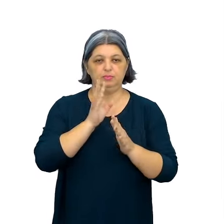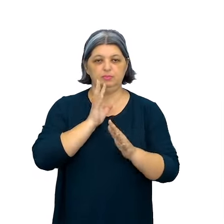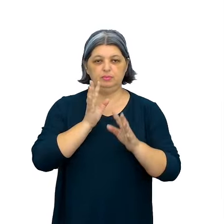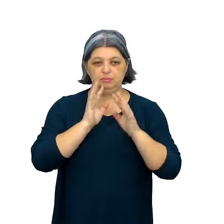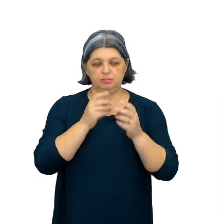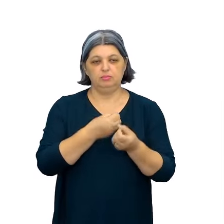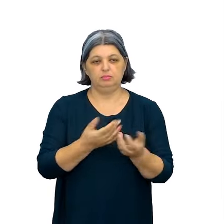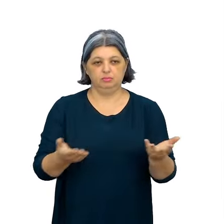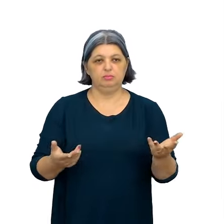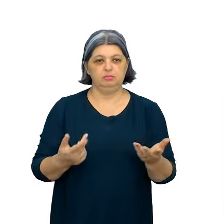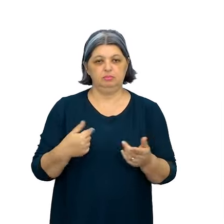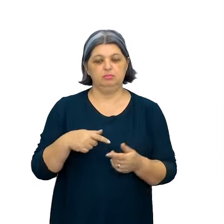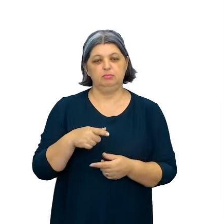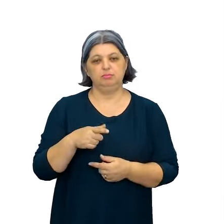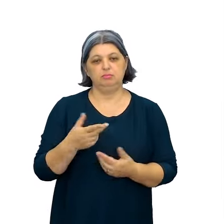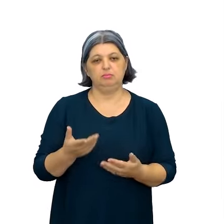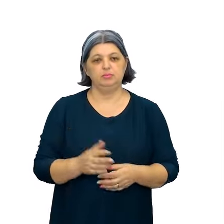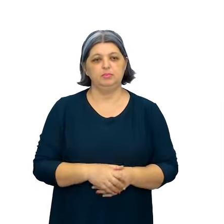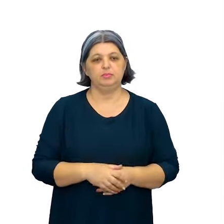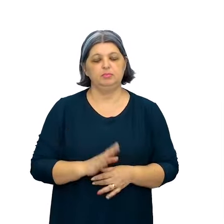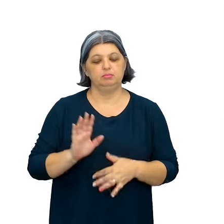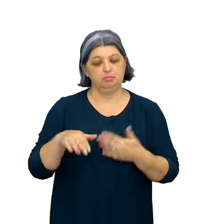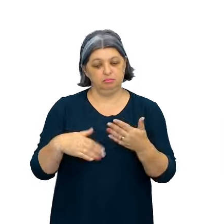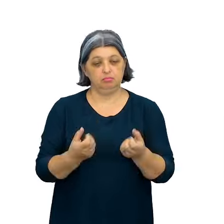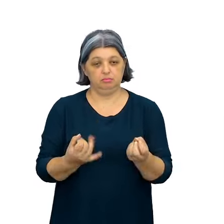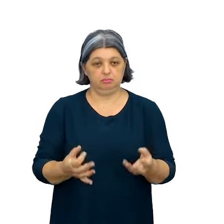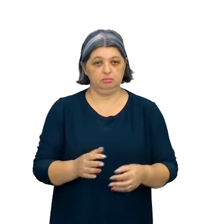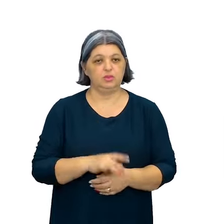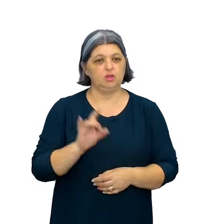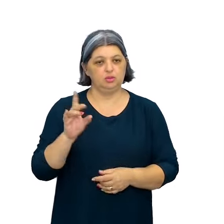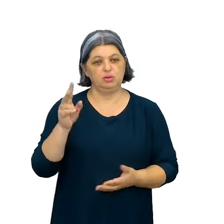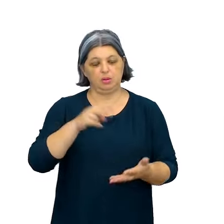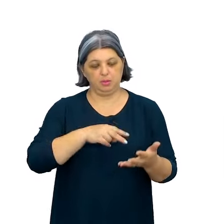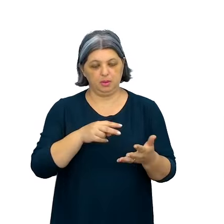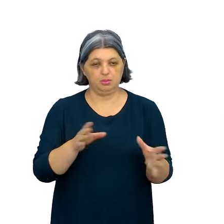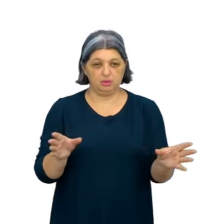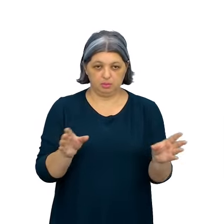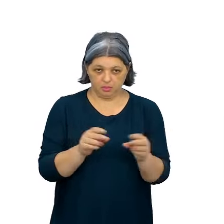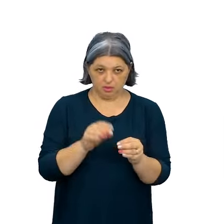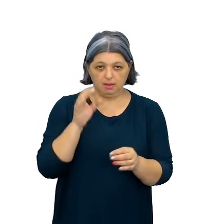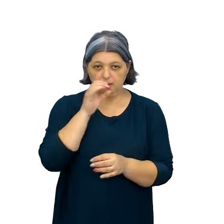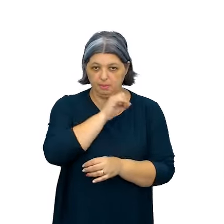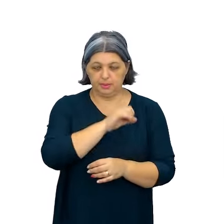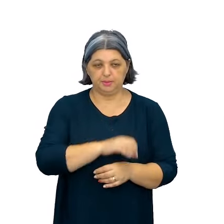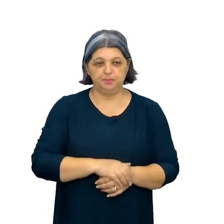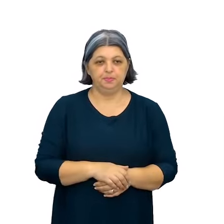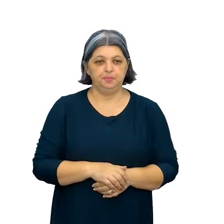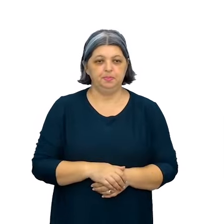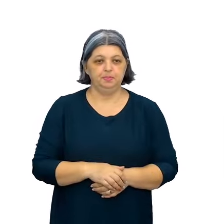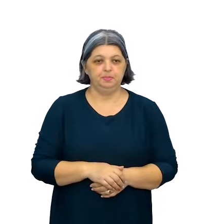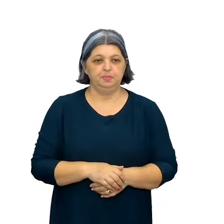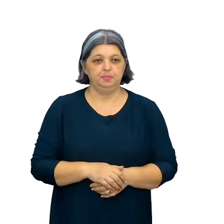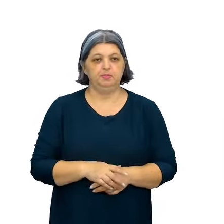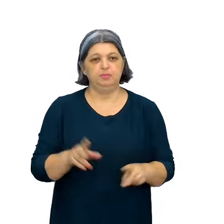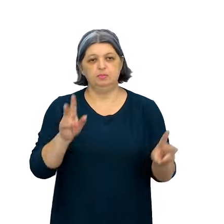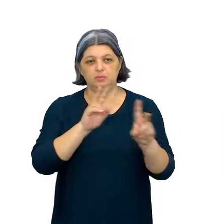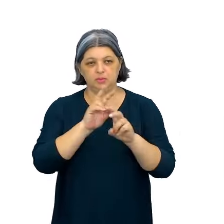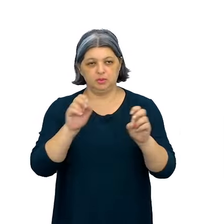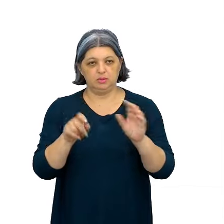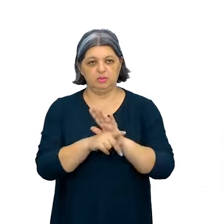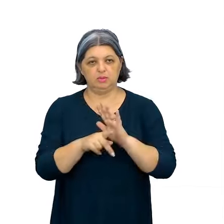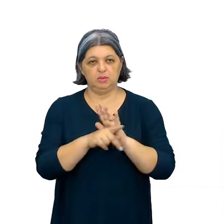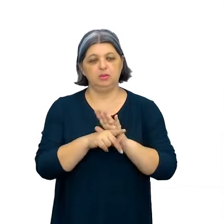falar dele um pouquinho mais para frente, né, só para fazer uma leitura rápida, né, o título é Poema tirado